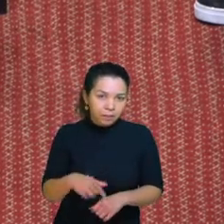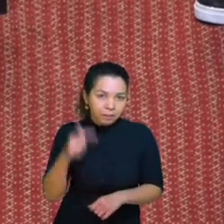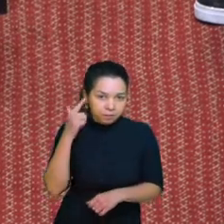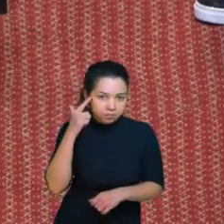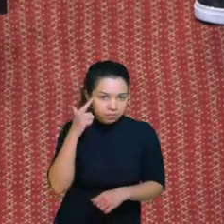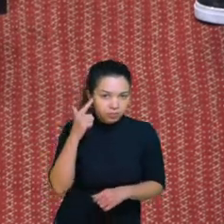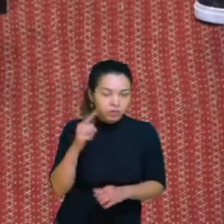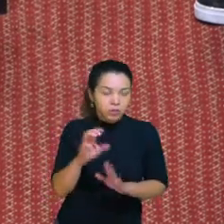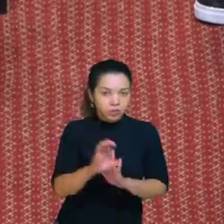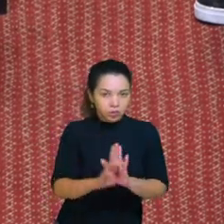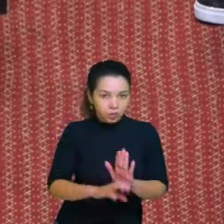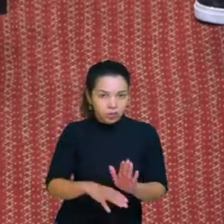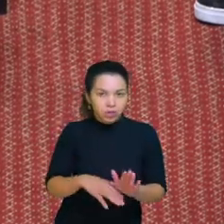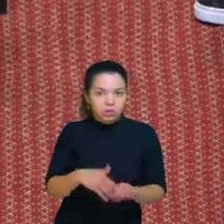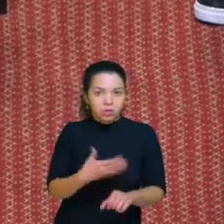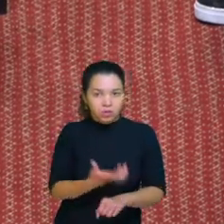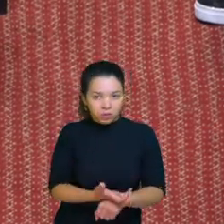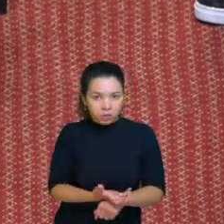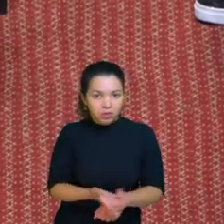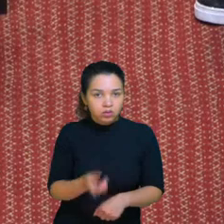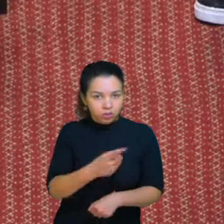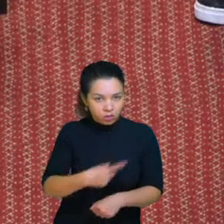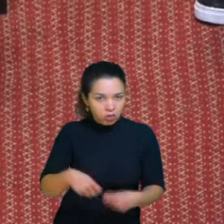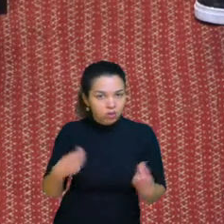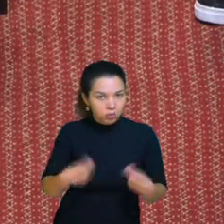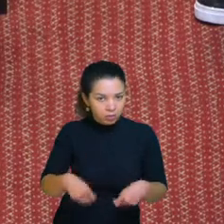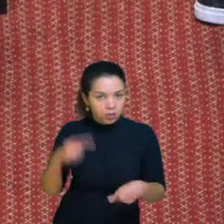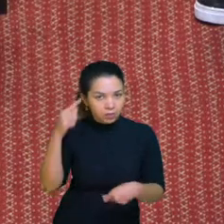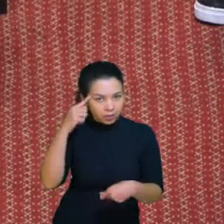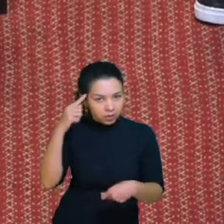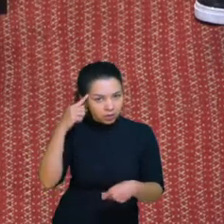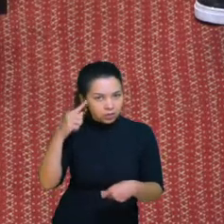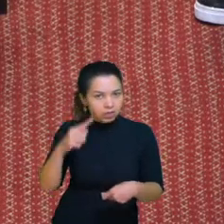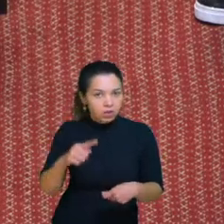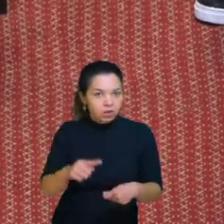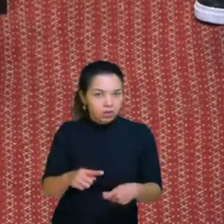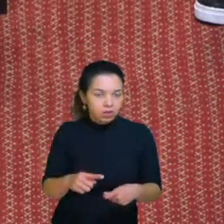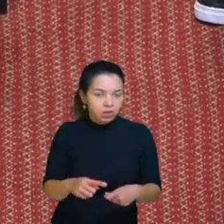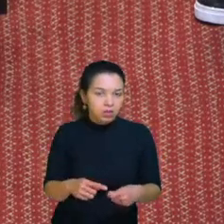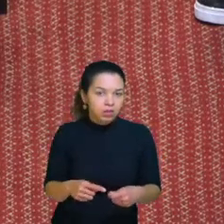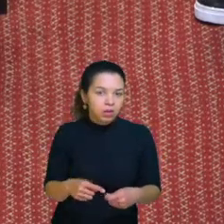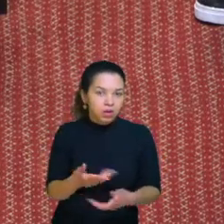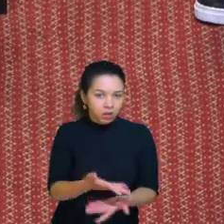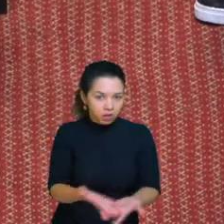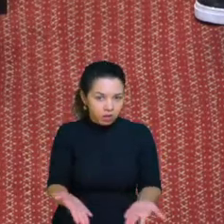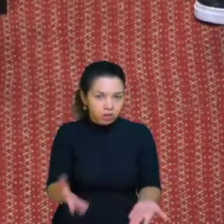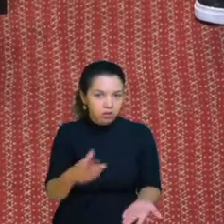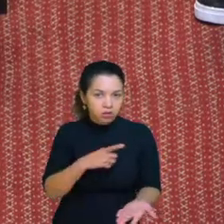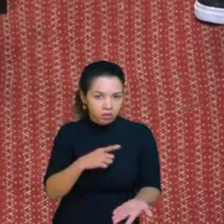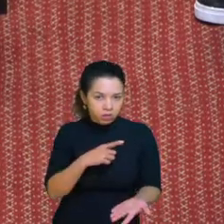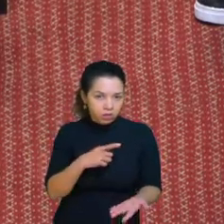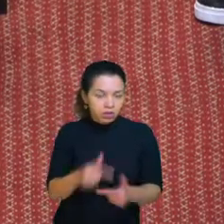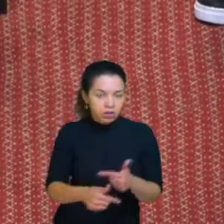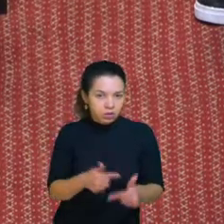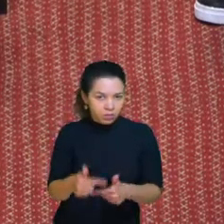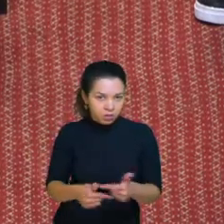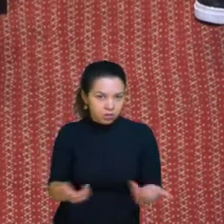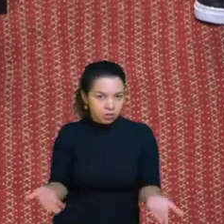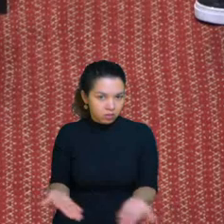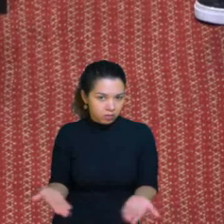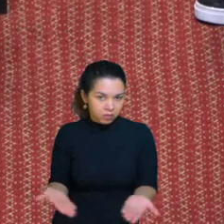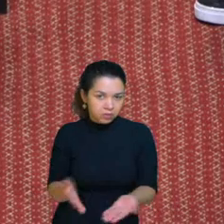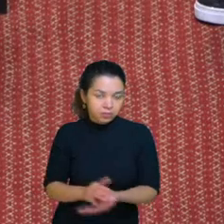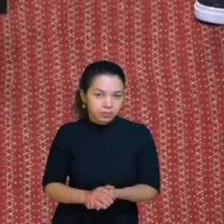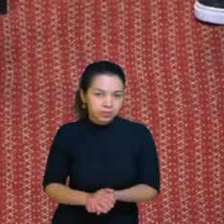currículo mais inovador a gente também tem que pensar já eh para aqueles que já estão lá trabalhando nesse momento então